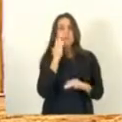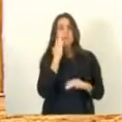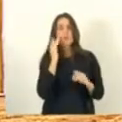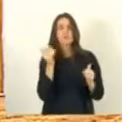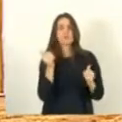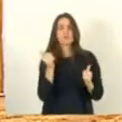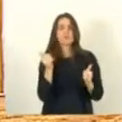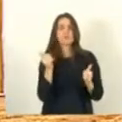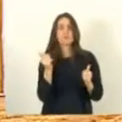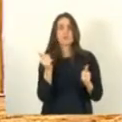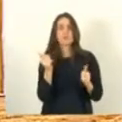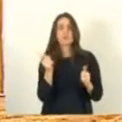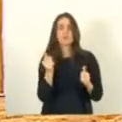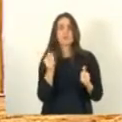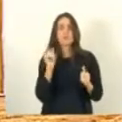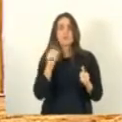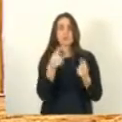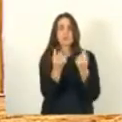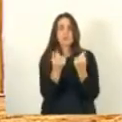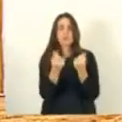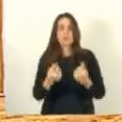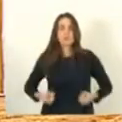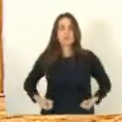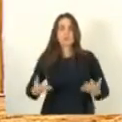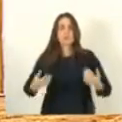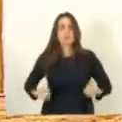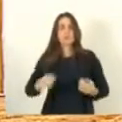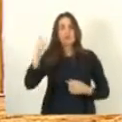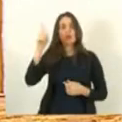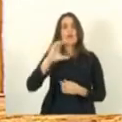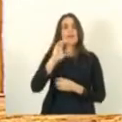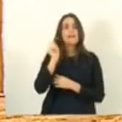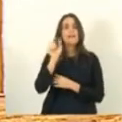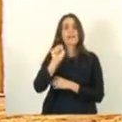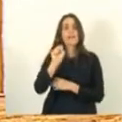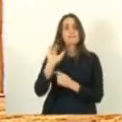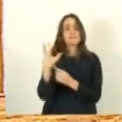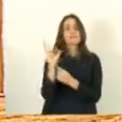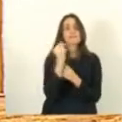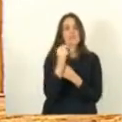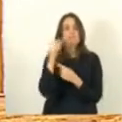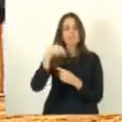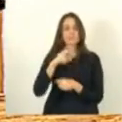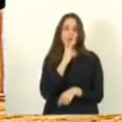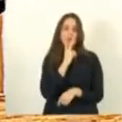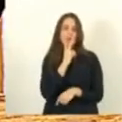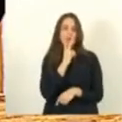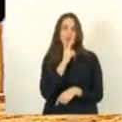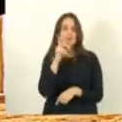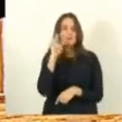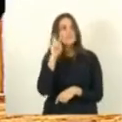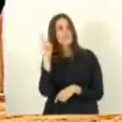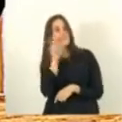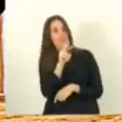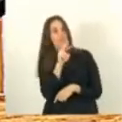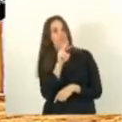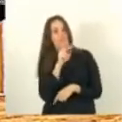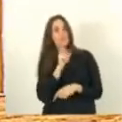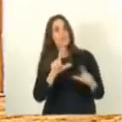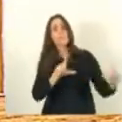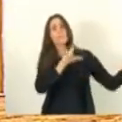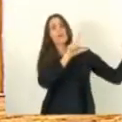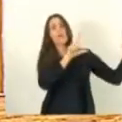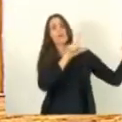né, de desperdício de dinheiro, o Cais das Artes aqui na Enseada do Suá. Se você passa lá, ainda tem